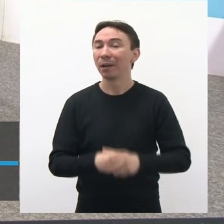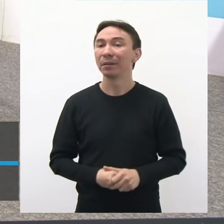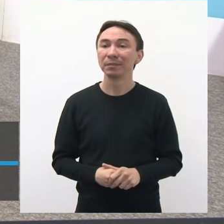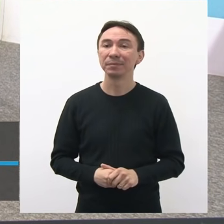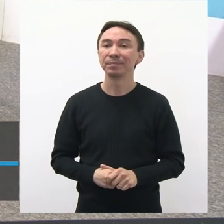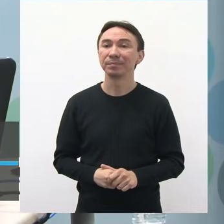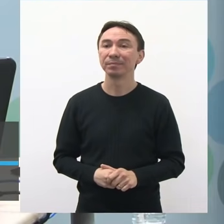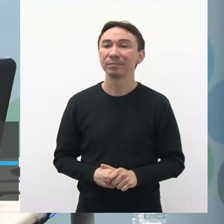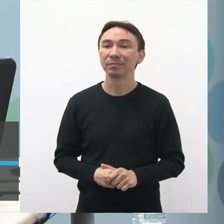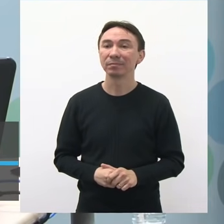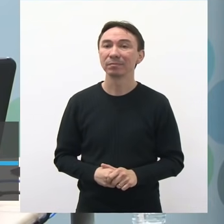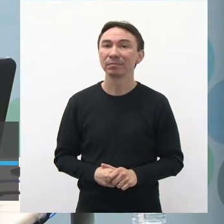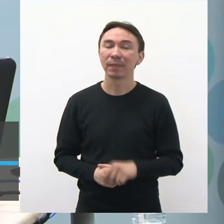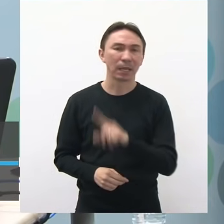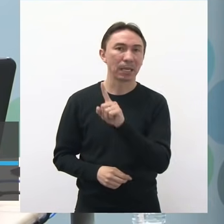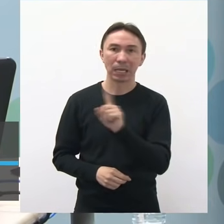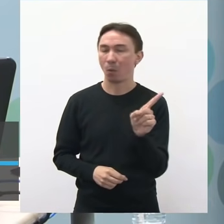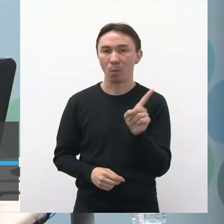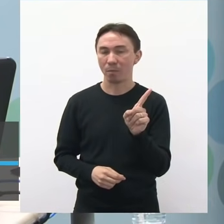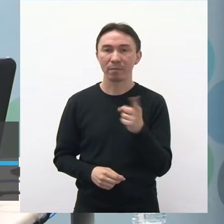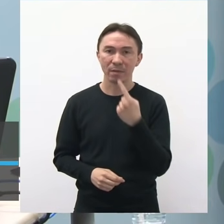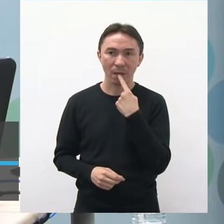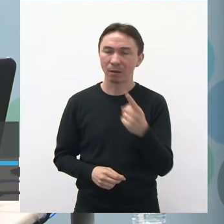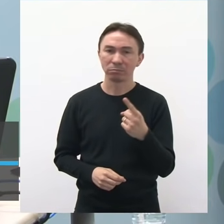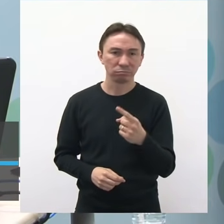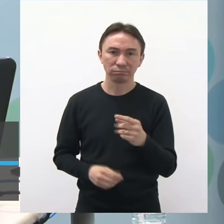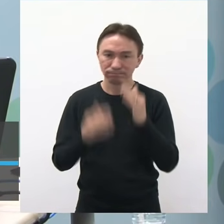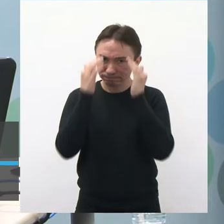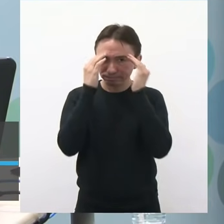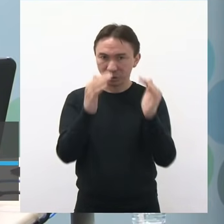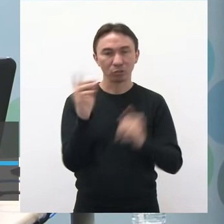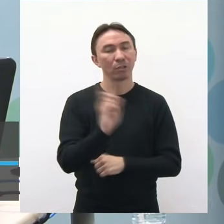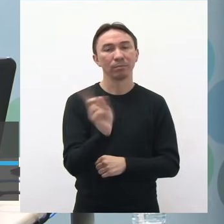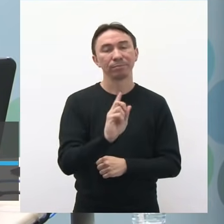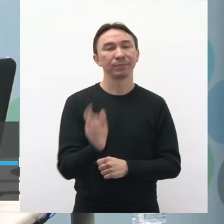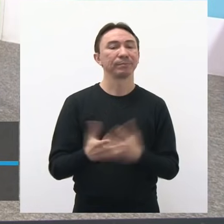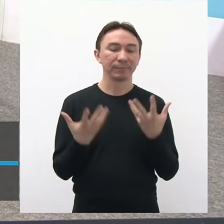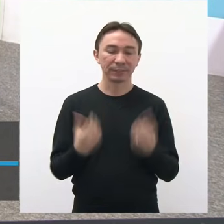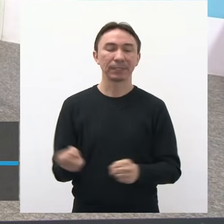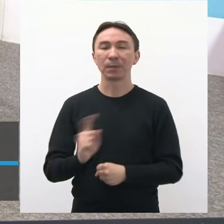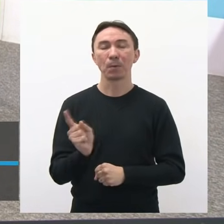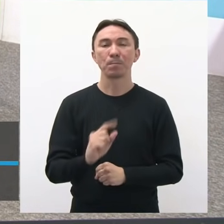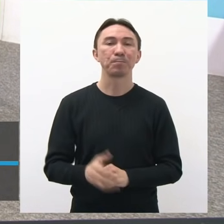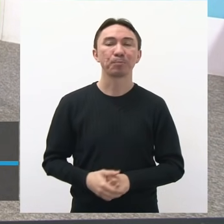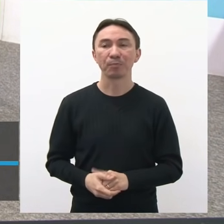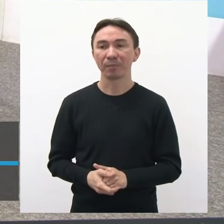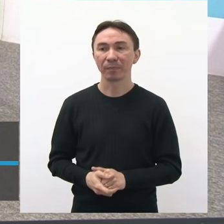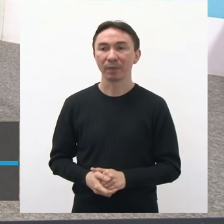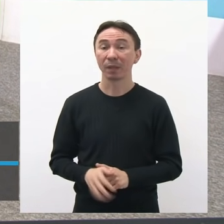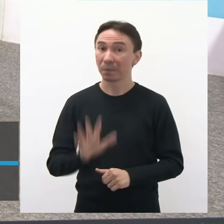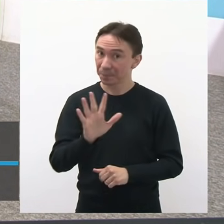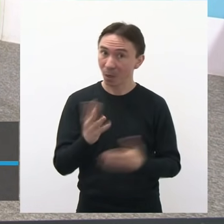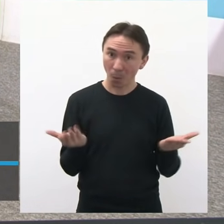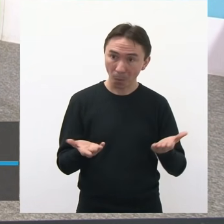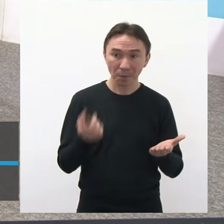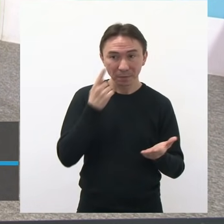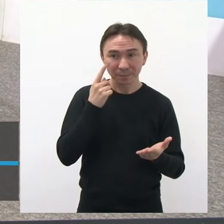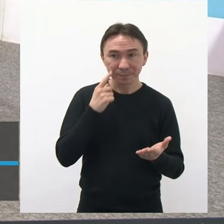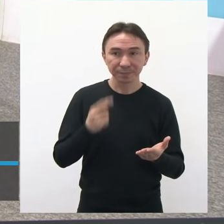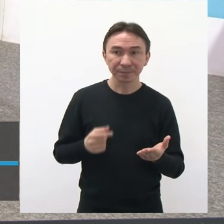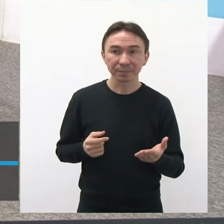O pessoal aqui está dizendo não. Não? Não seguimos então. Beleza, então, não fazemos a dobrinha. Então, eu vou fazer aqui, ó,